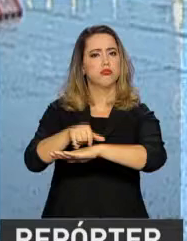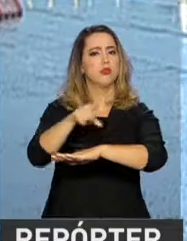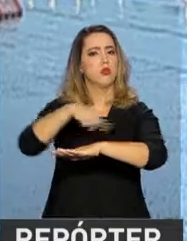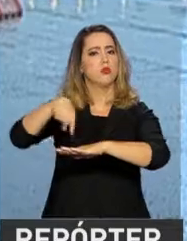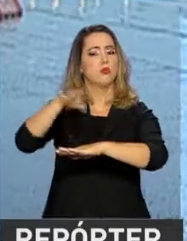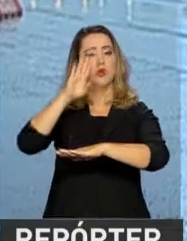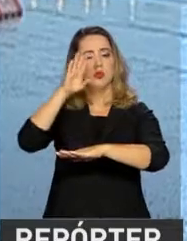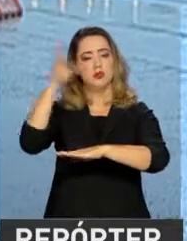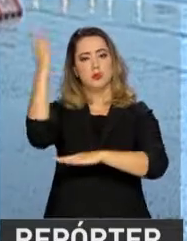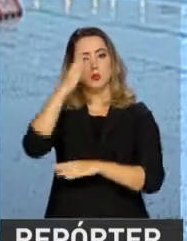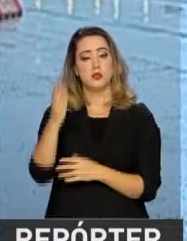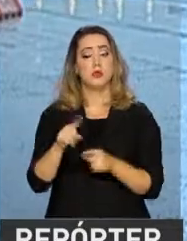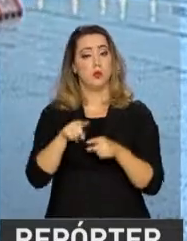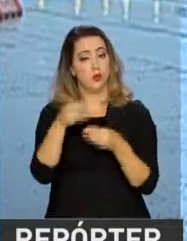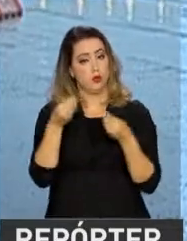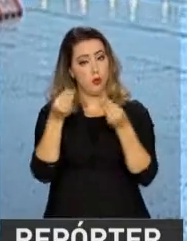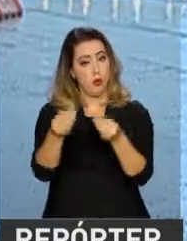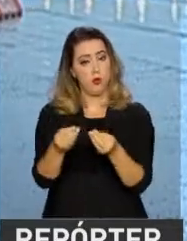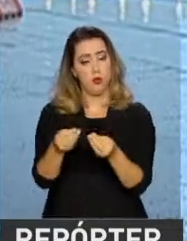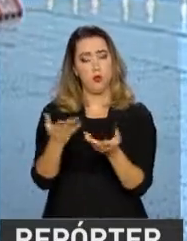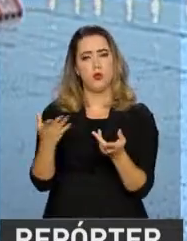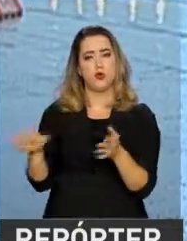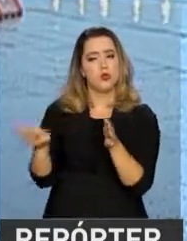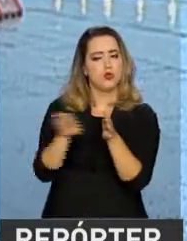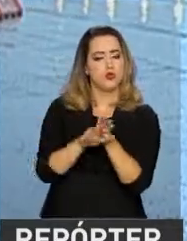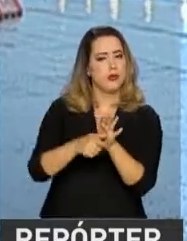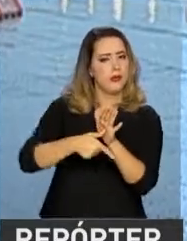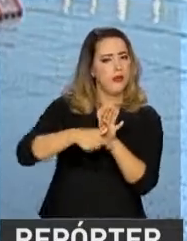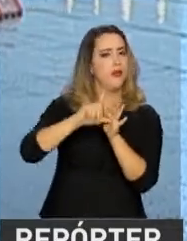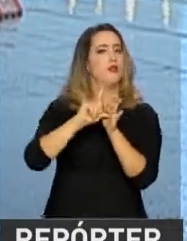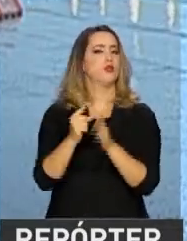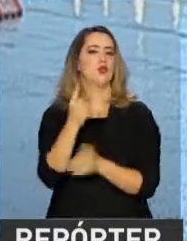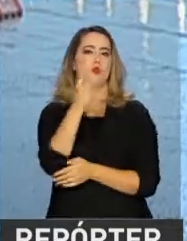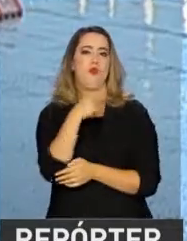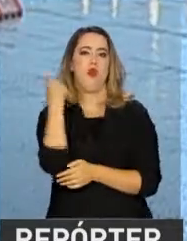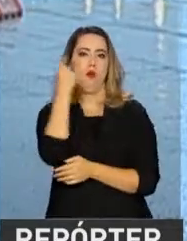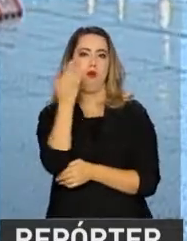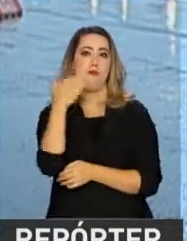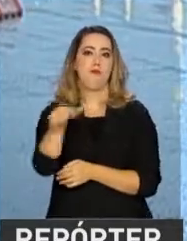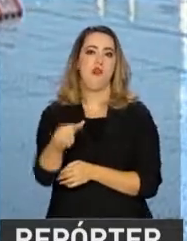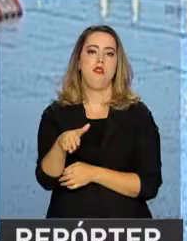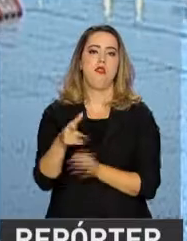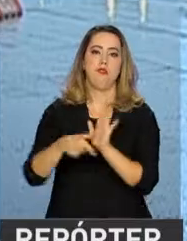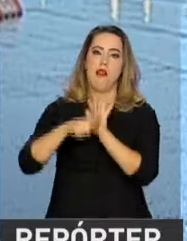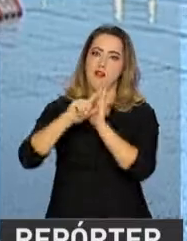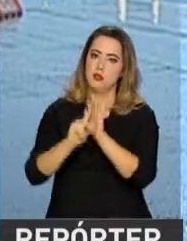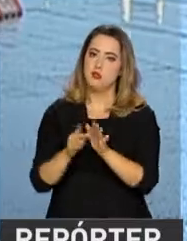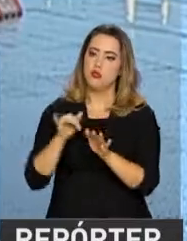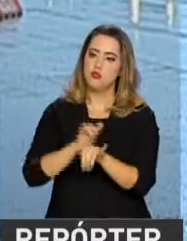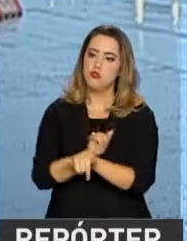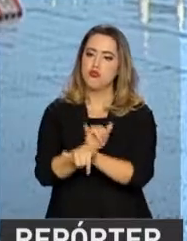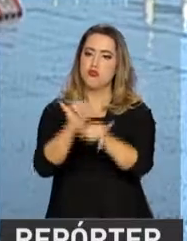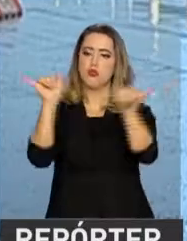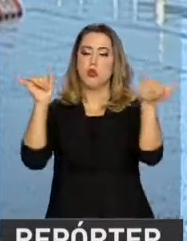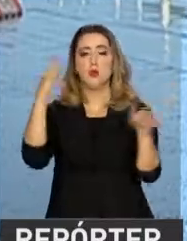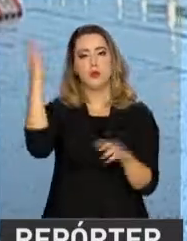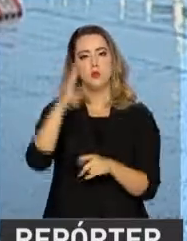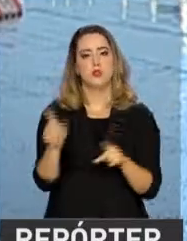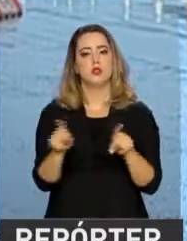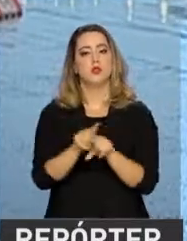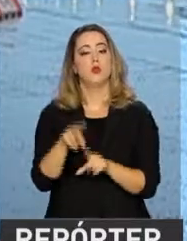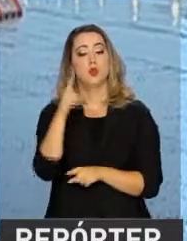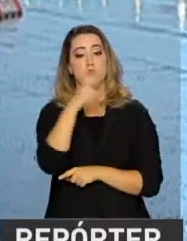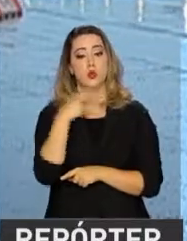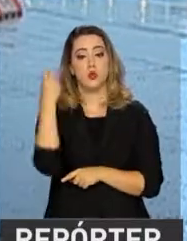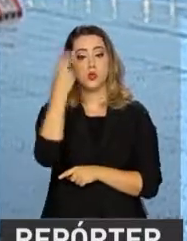tranquila a infraero recomenda que chegue por pelo menos uma hora e meia de antecedência para vôos nacionais e